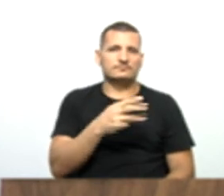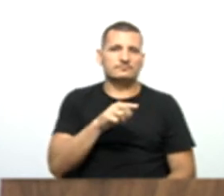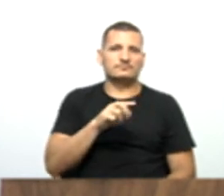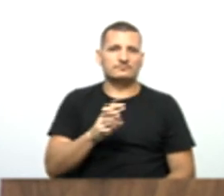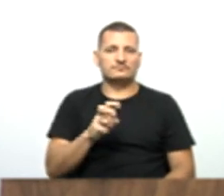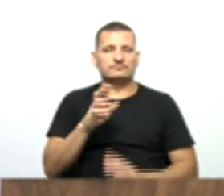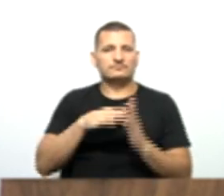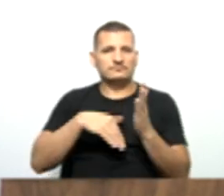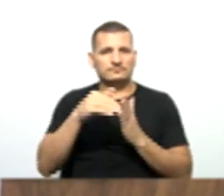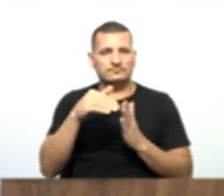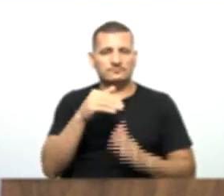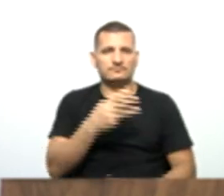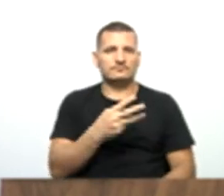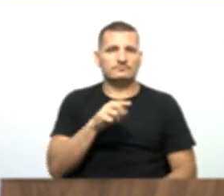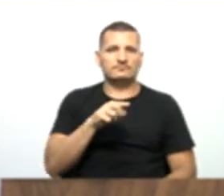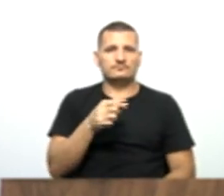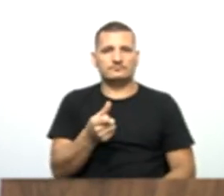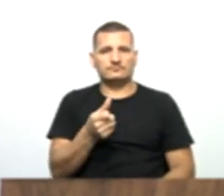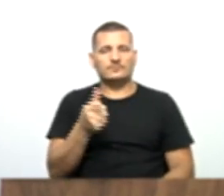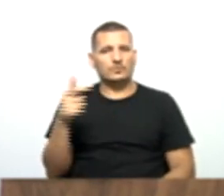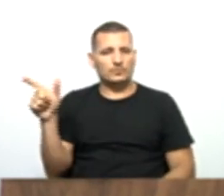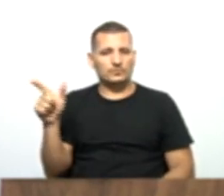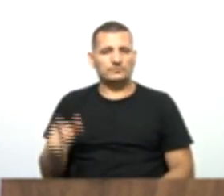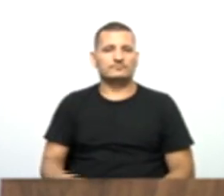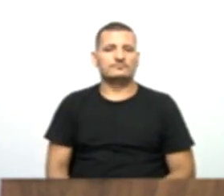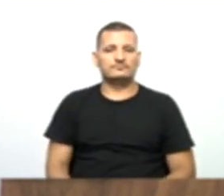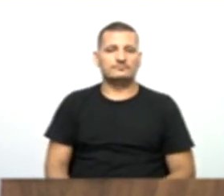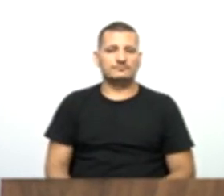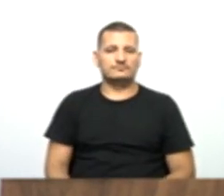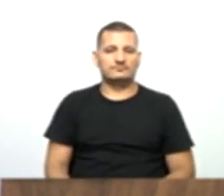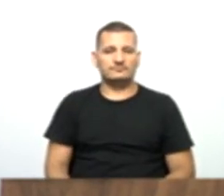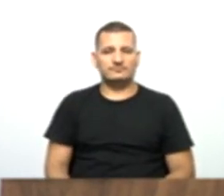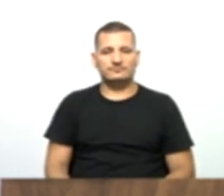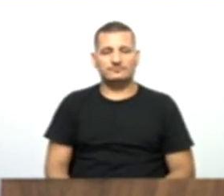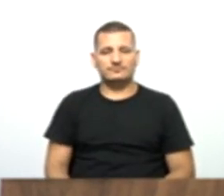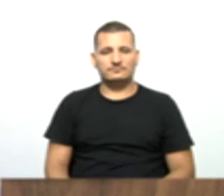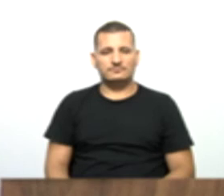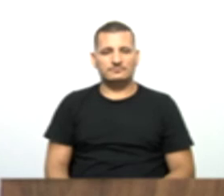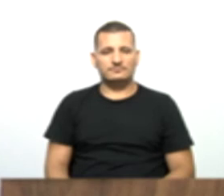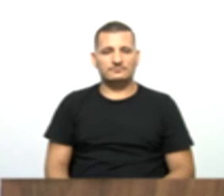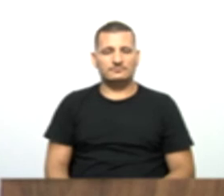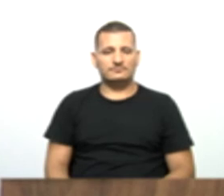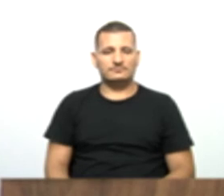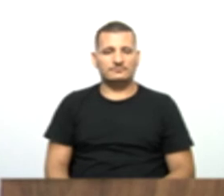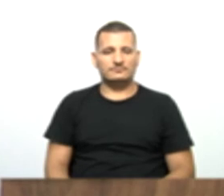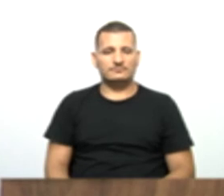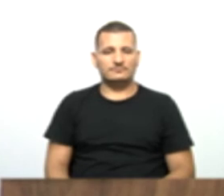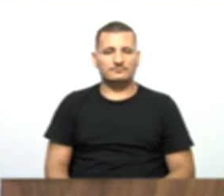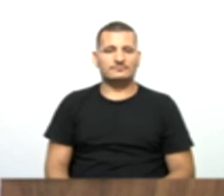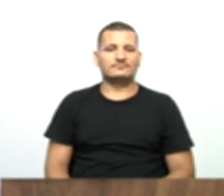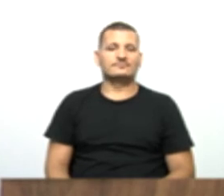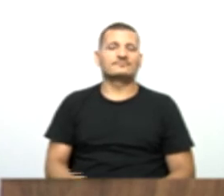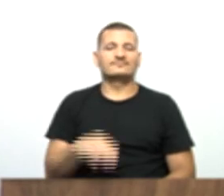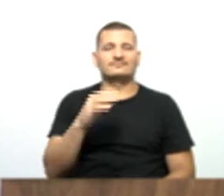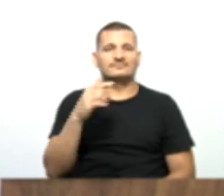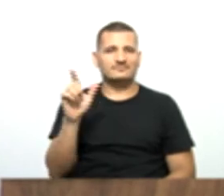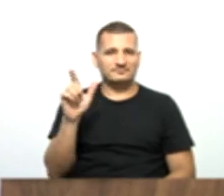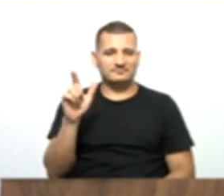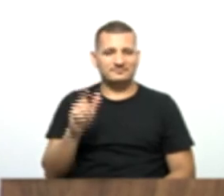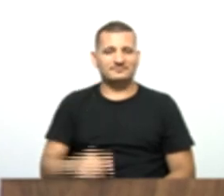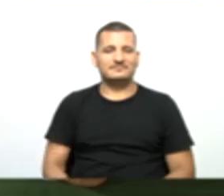E 3.6, outros. Outros. Isso aí vale observar essa questão do outros, né,